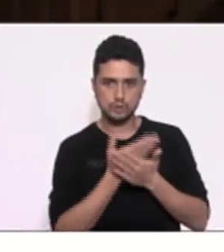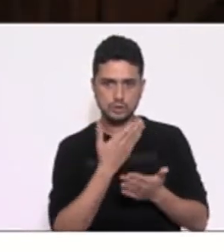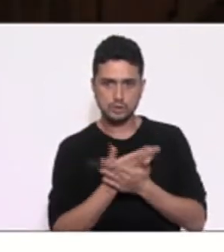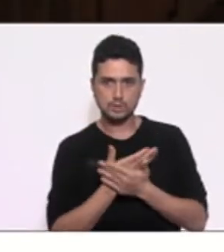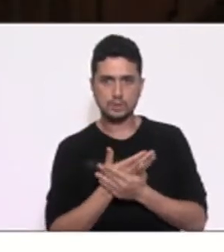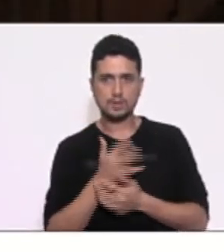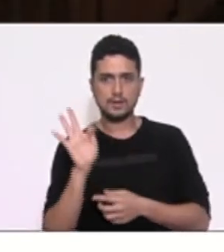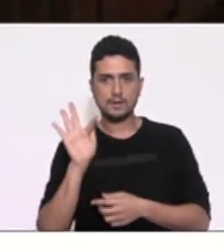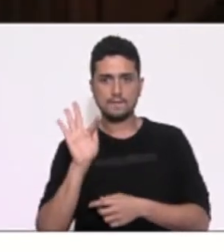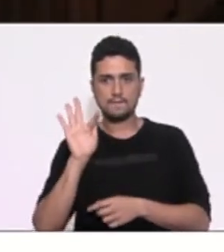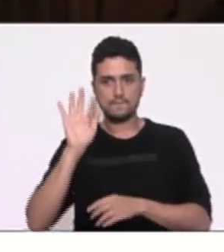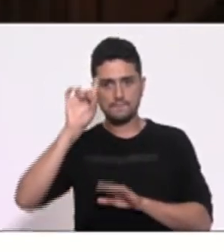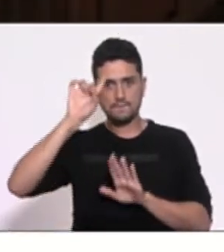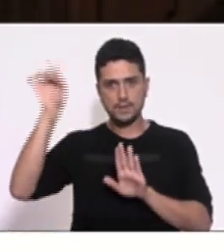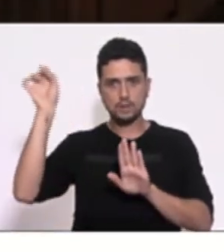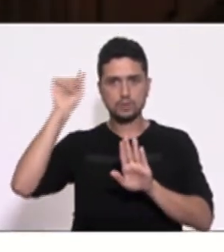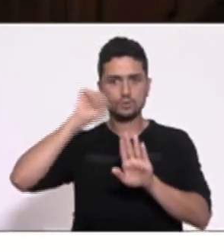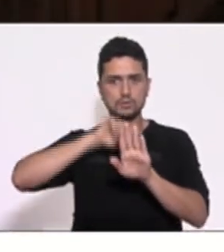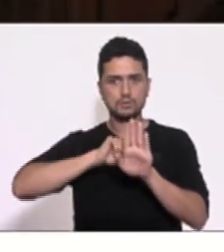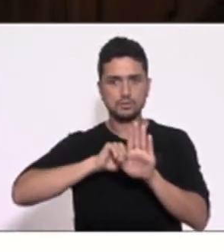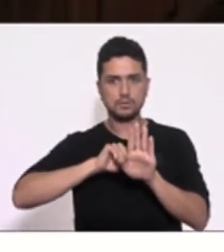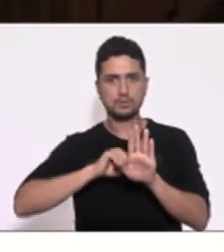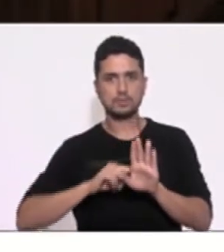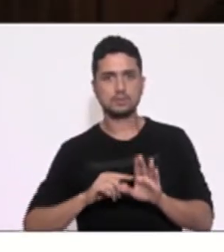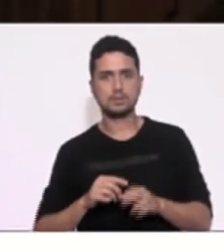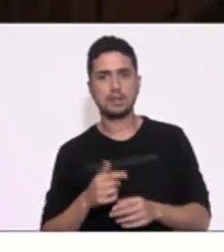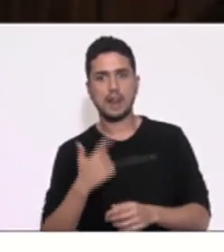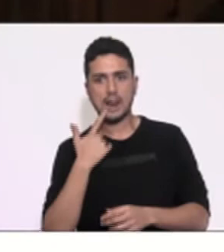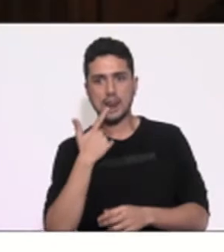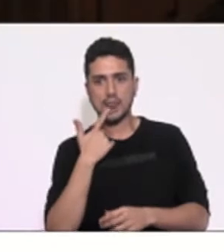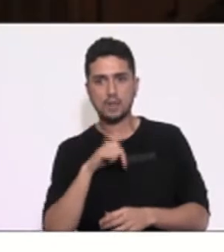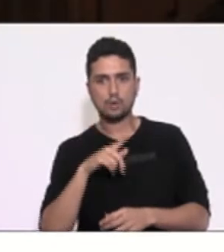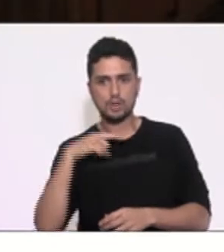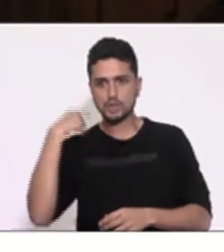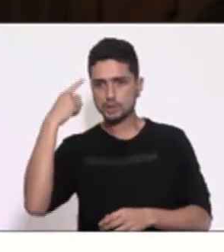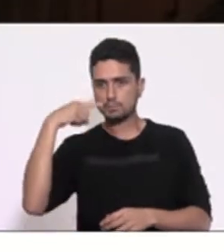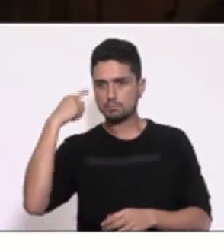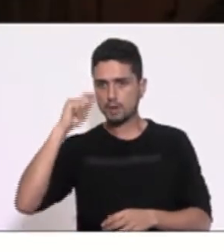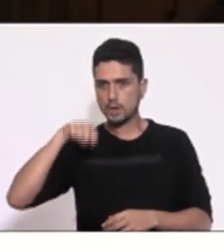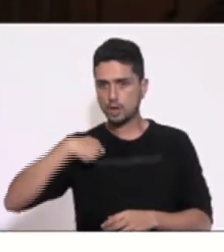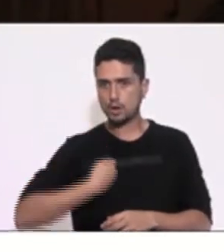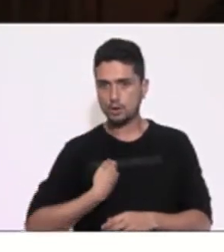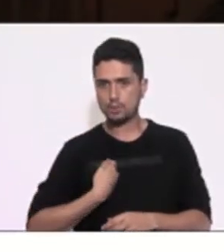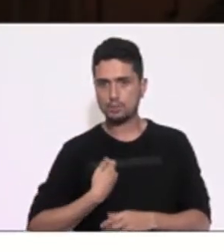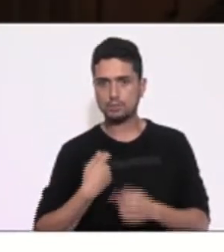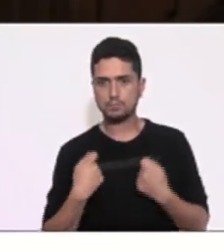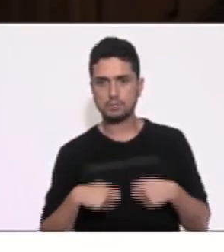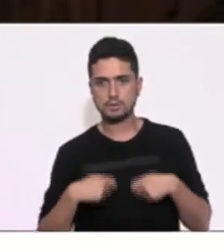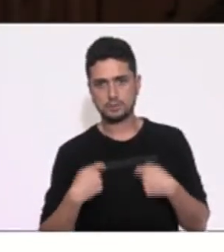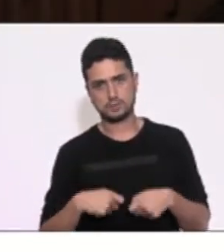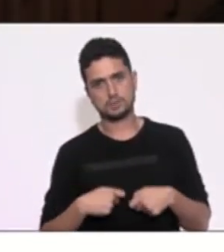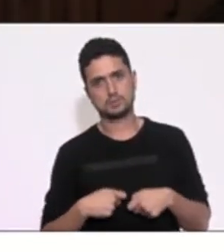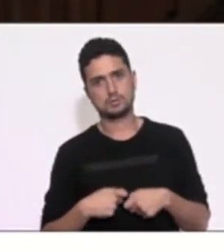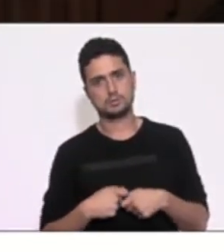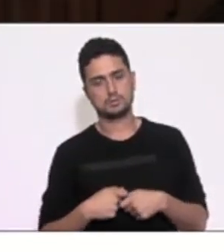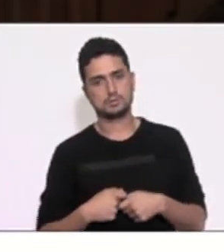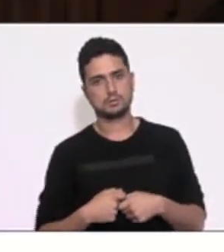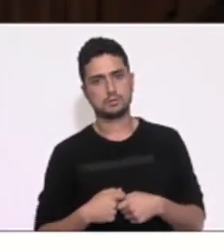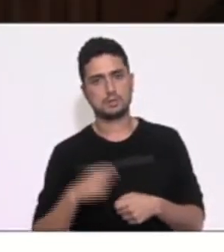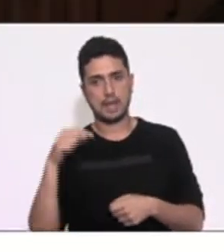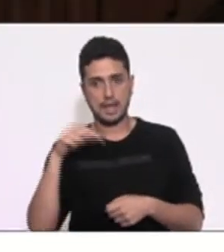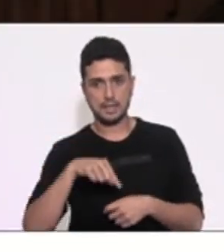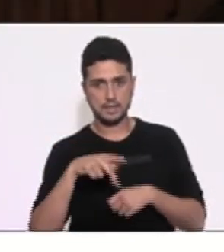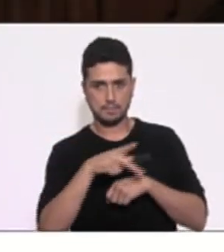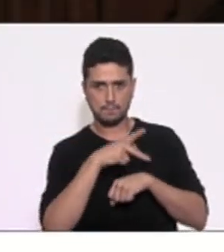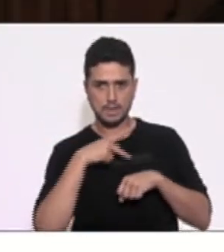de estudar a língua espanhola, deputado Rodrigo Amorim. Nós que vivemos num continente hispanofônico, predominantemente hispanofônico, e temos